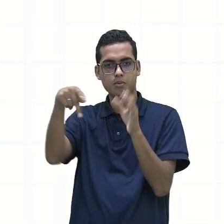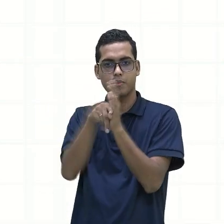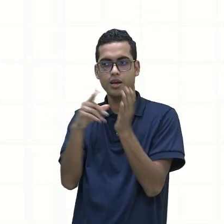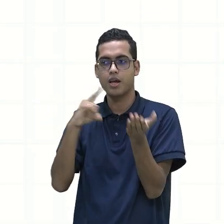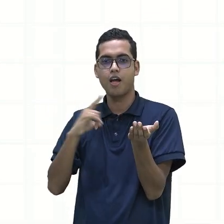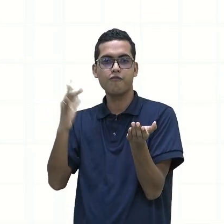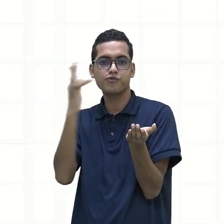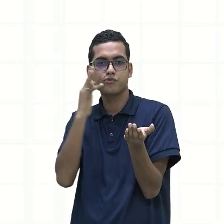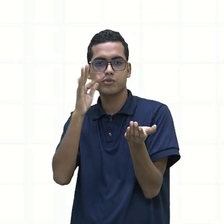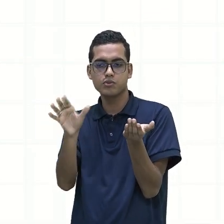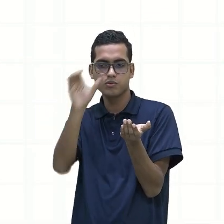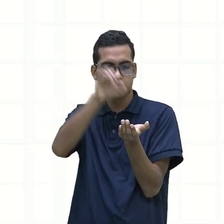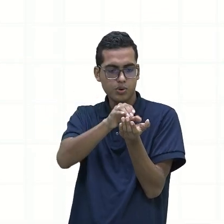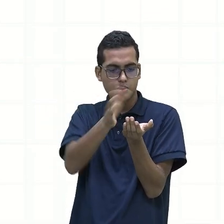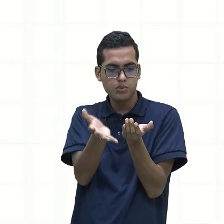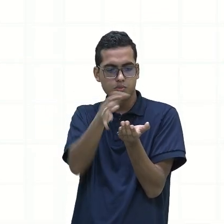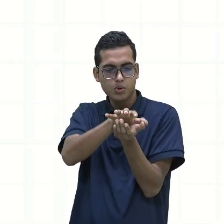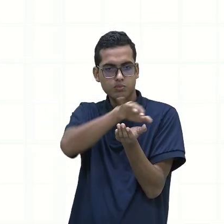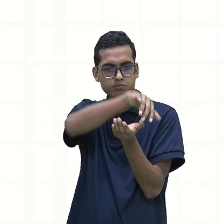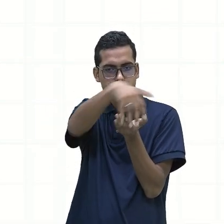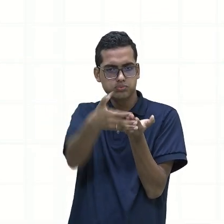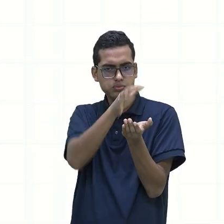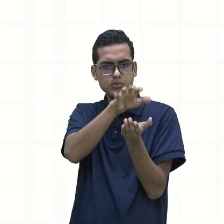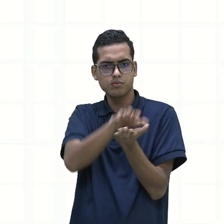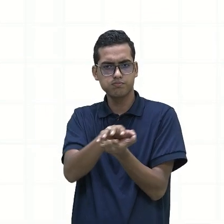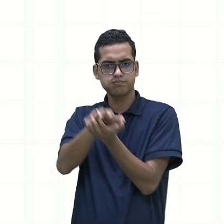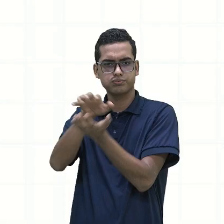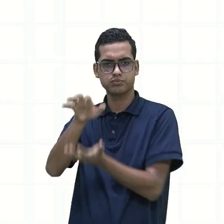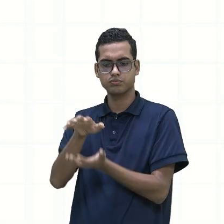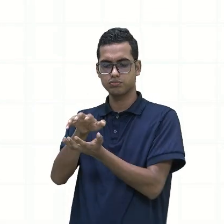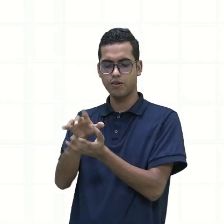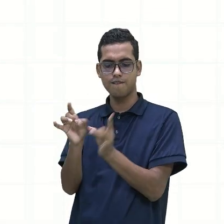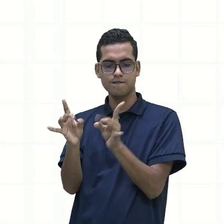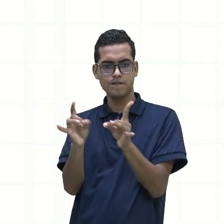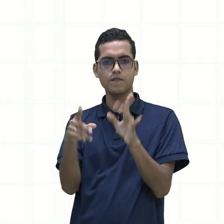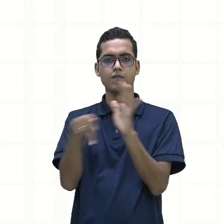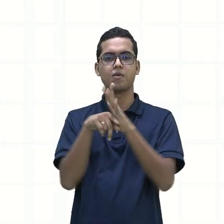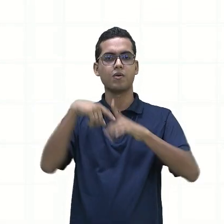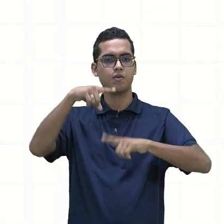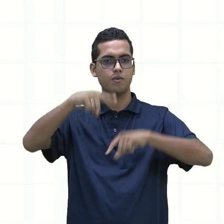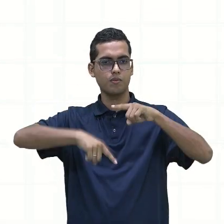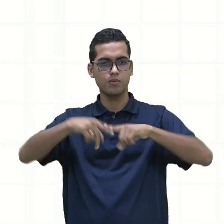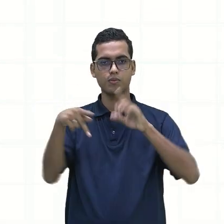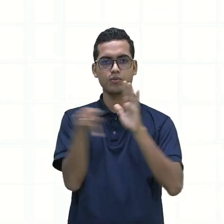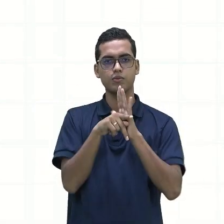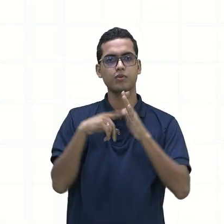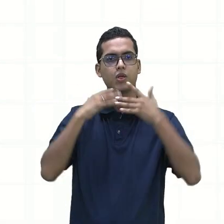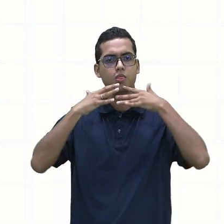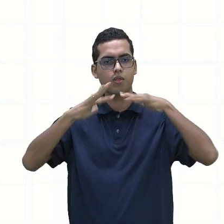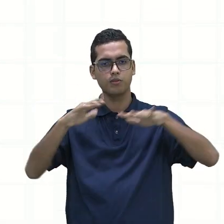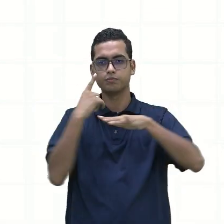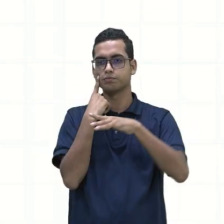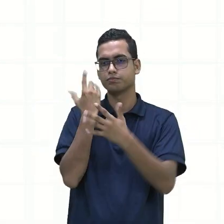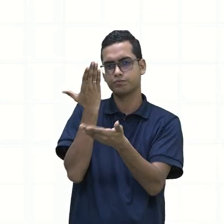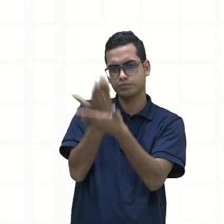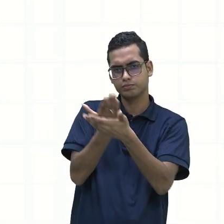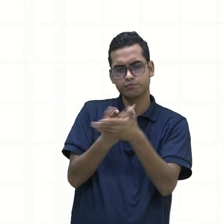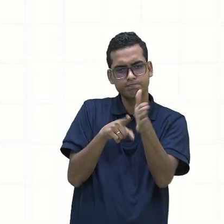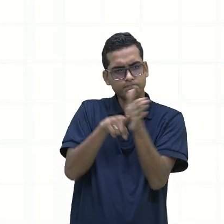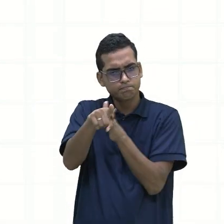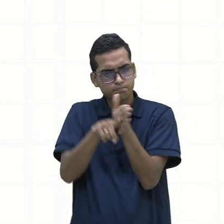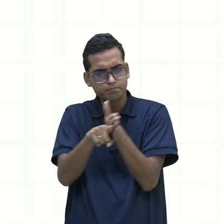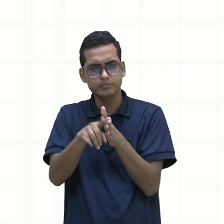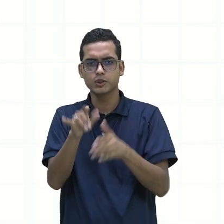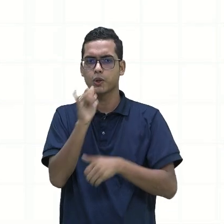dessa economia que é utilizada, né, que usa esses produtos naturais a partir de estudos e pesquisas. No